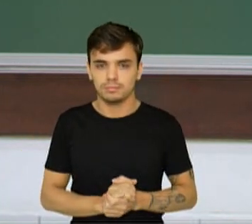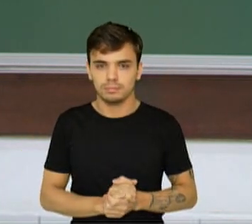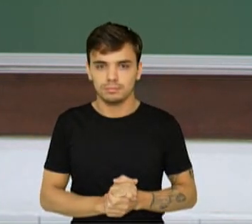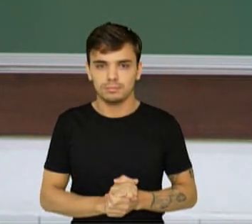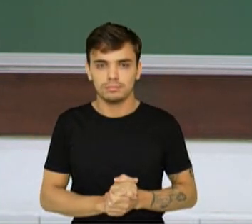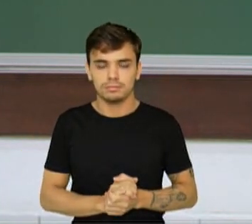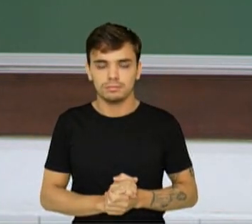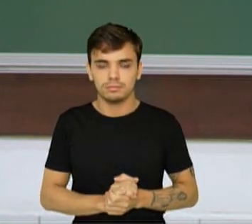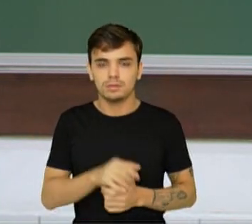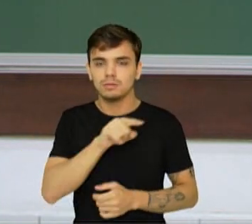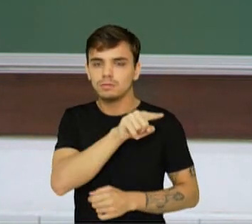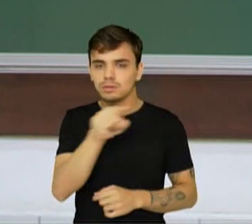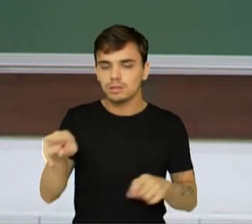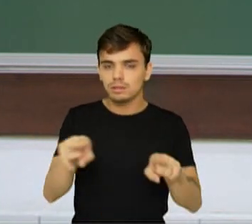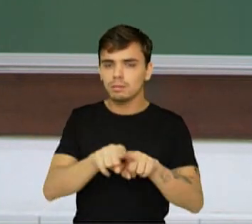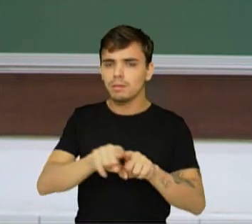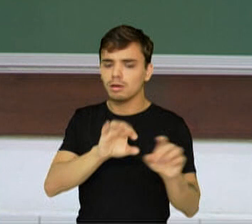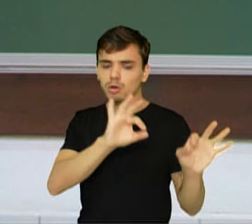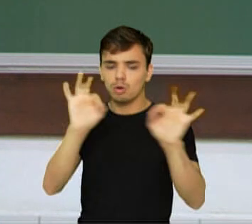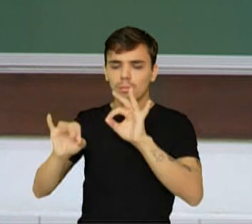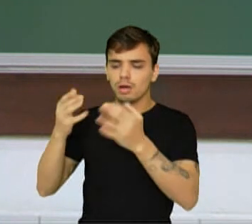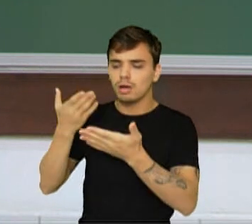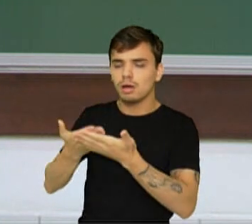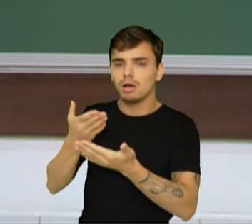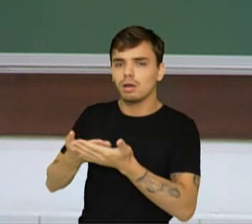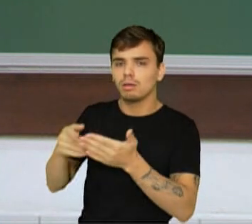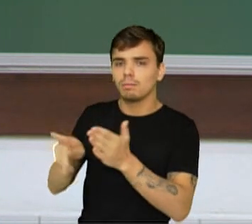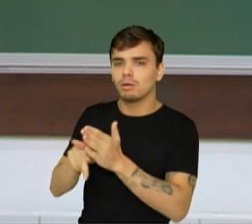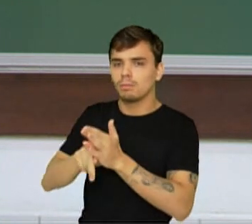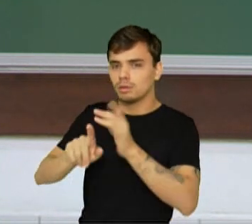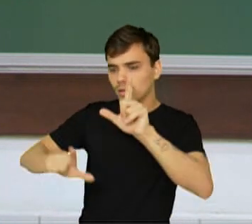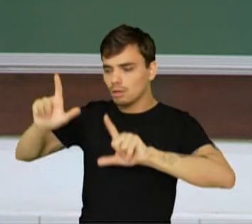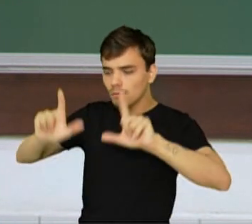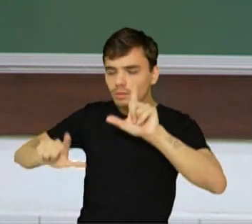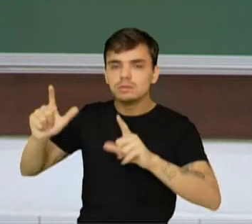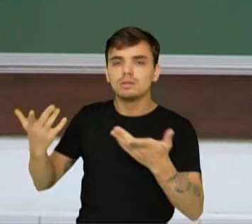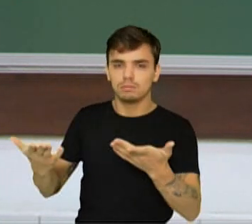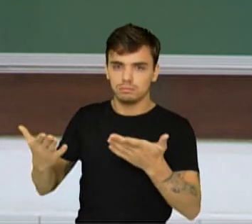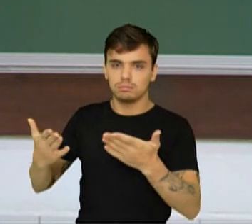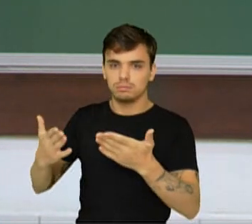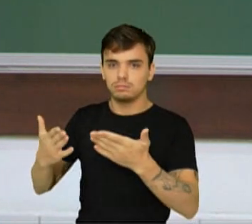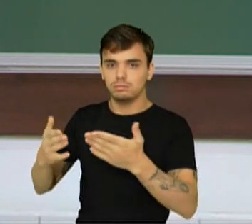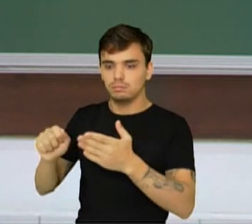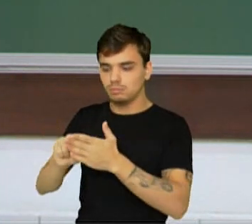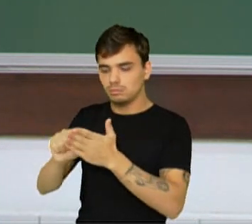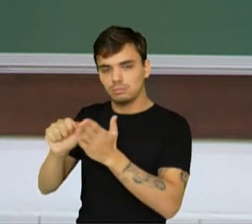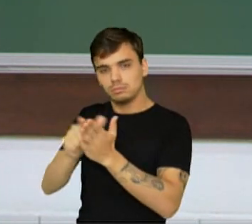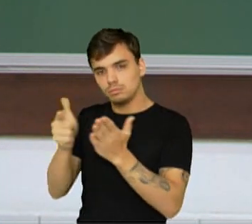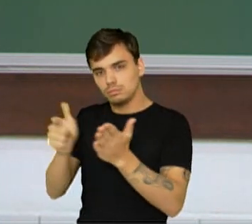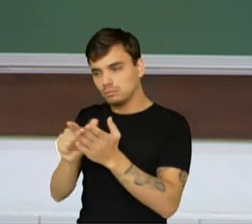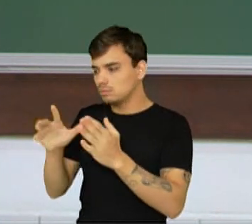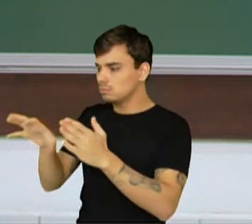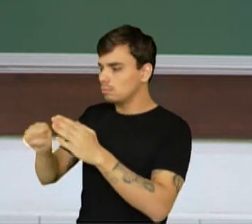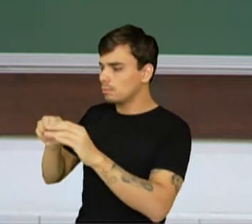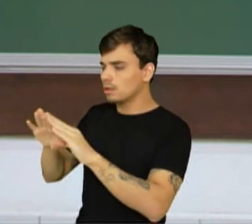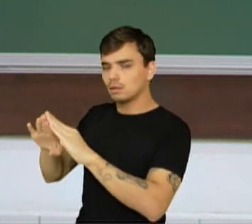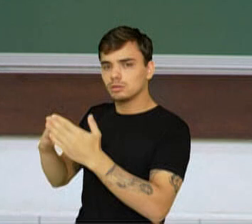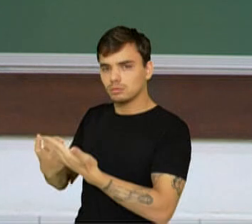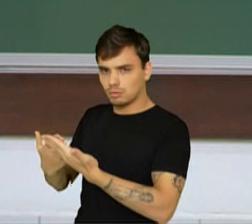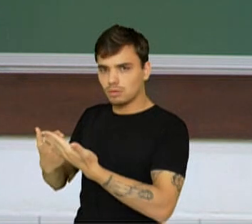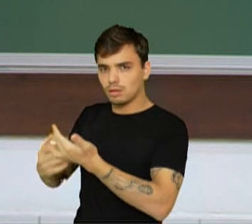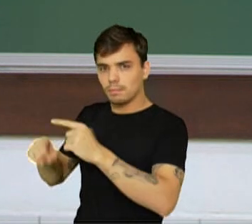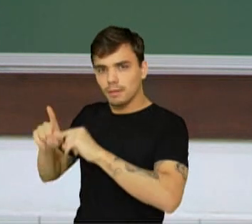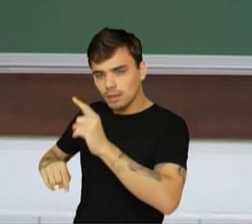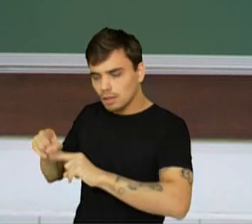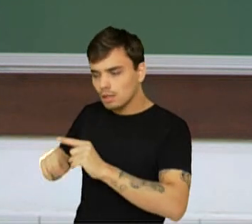na aula. E você que está fazendo as atividades em casa e pela televisão, buscando as atividades no seu colégio,